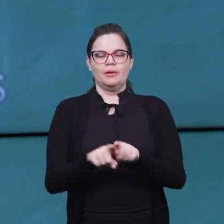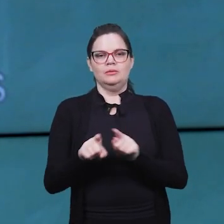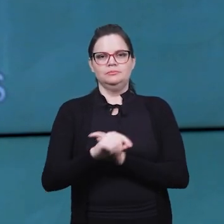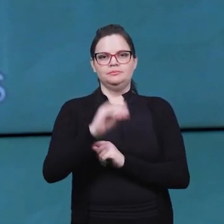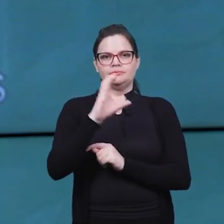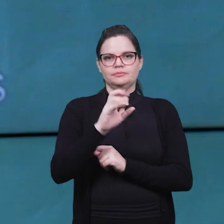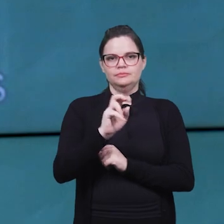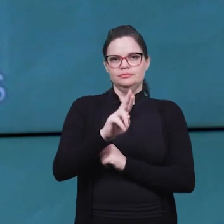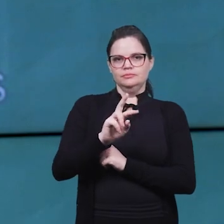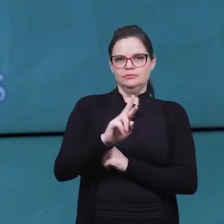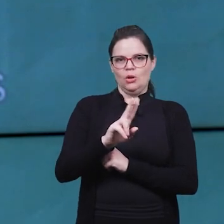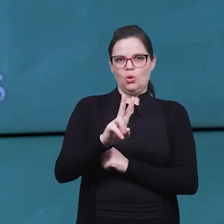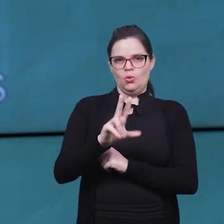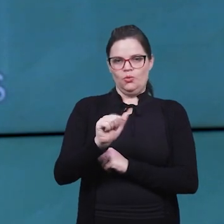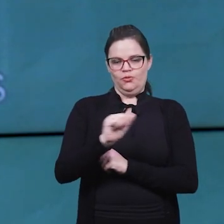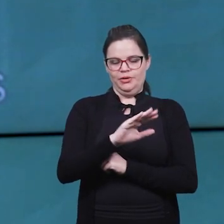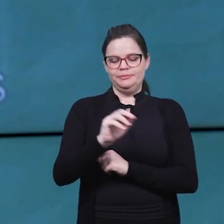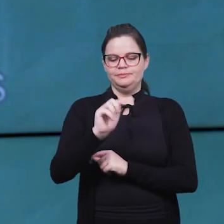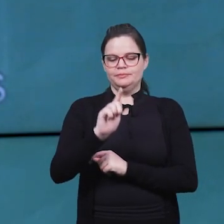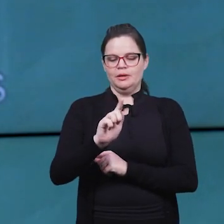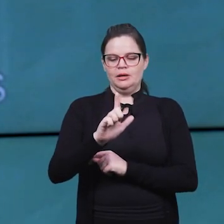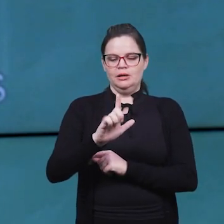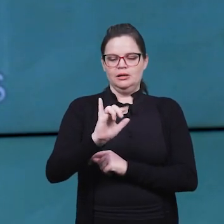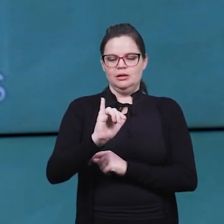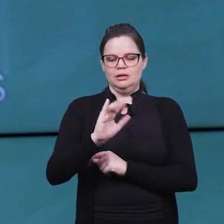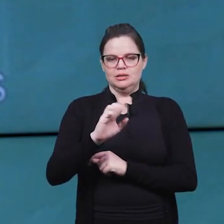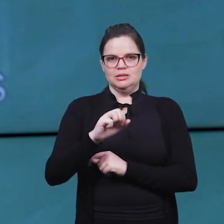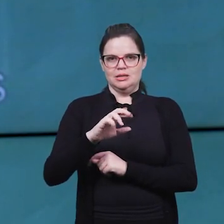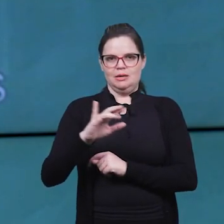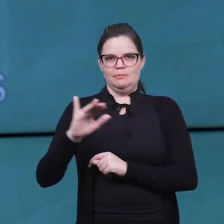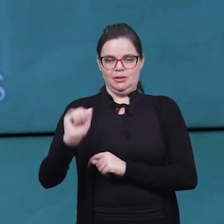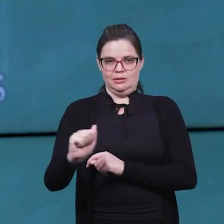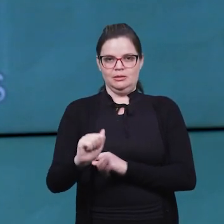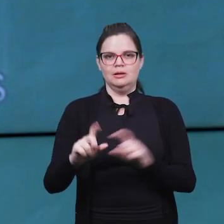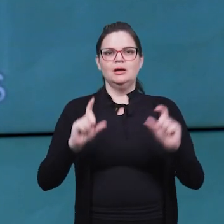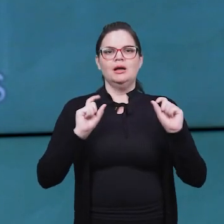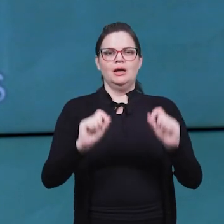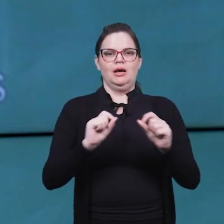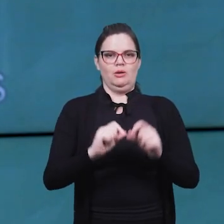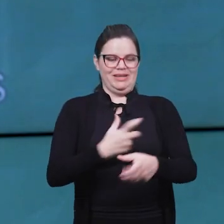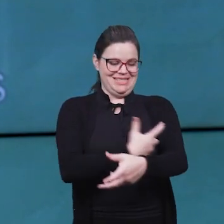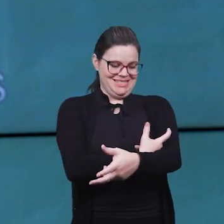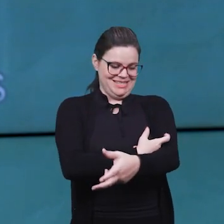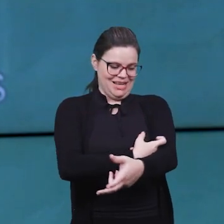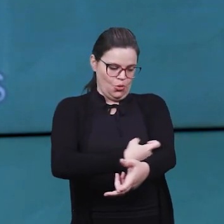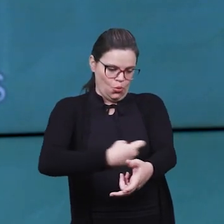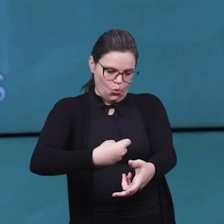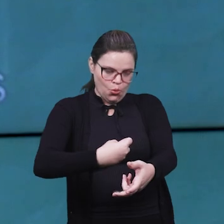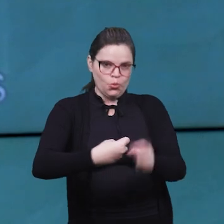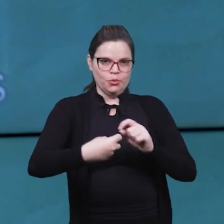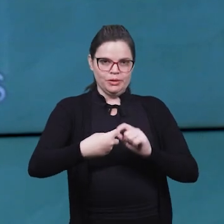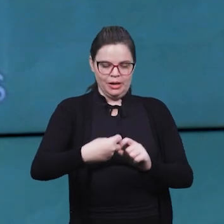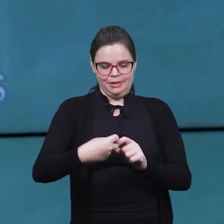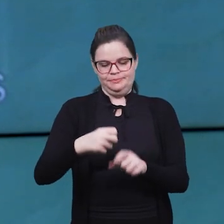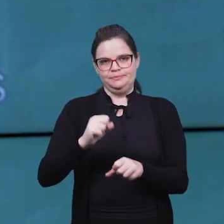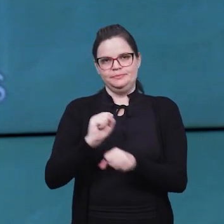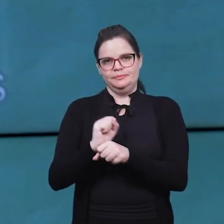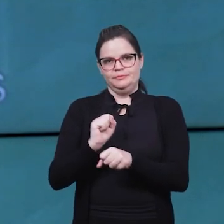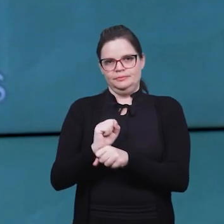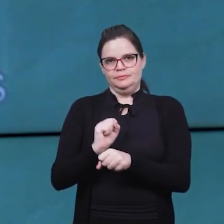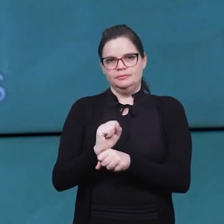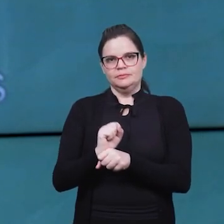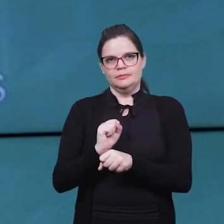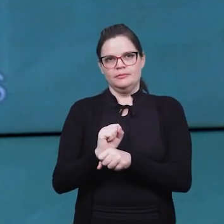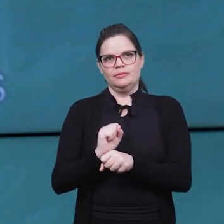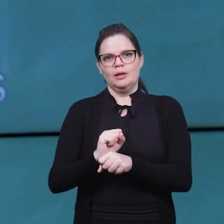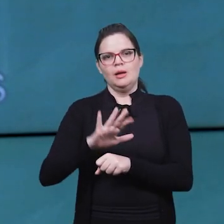exame laboratorial que avalia amostras de sangue coletadas em jejum e 2 horas após a ingestão de